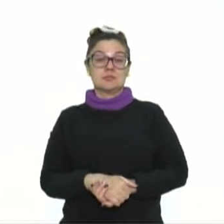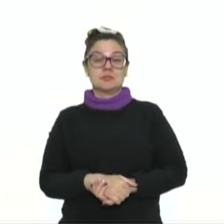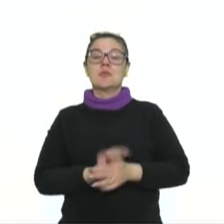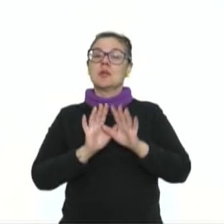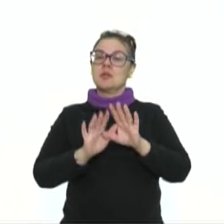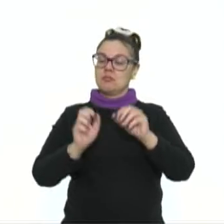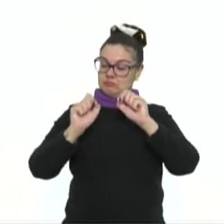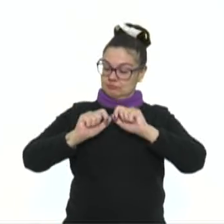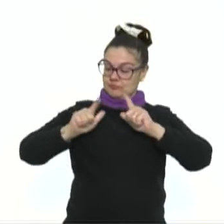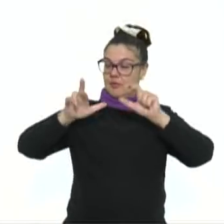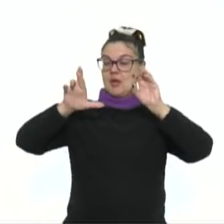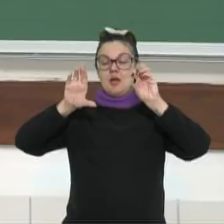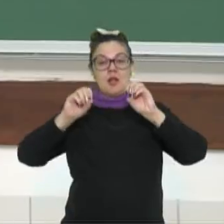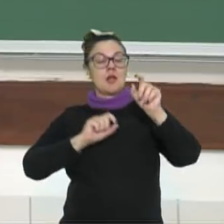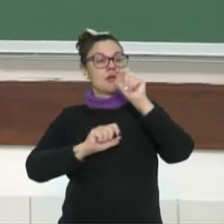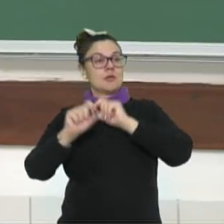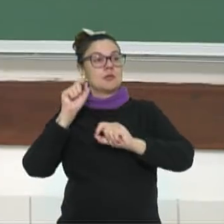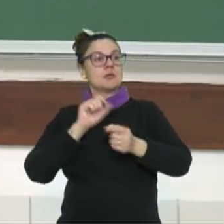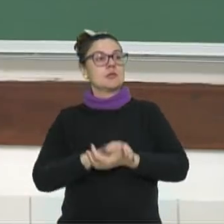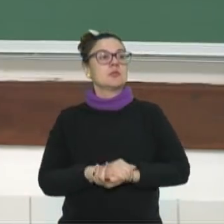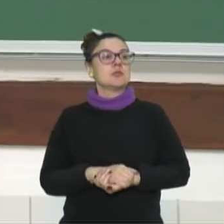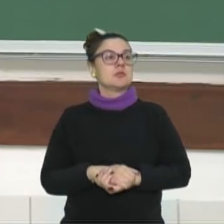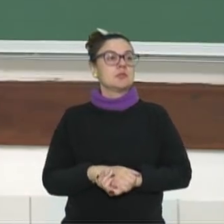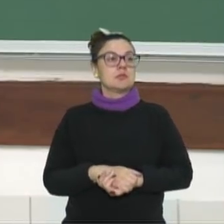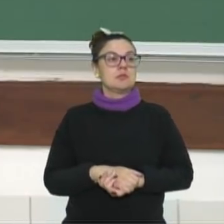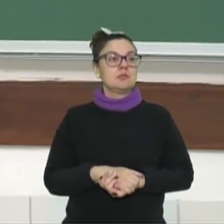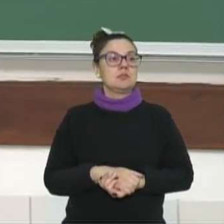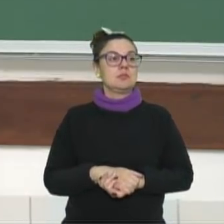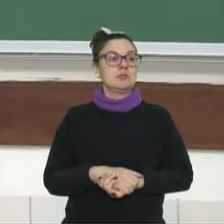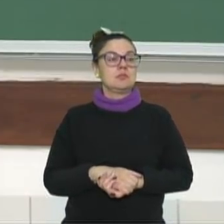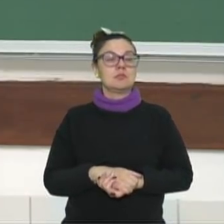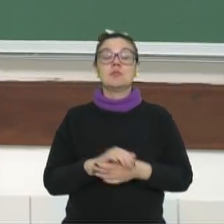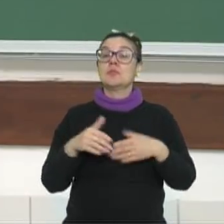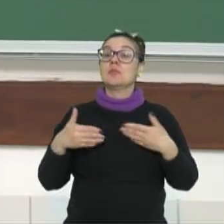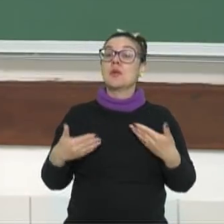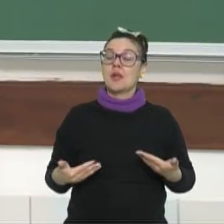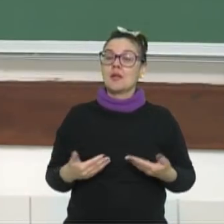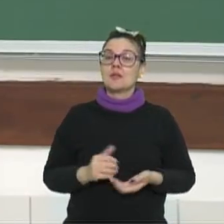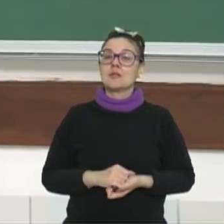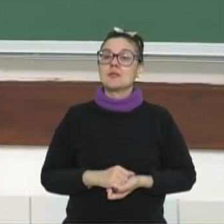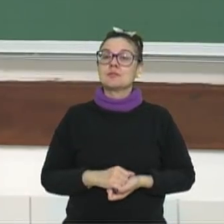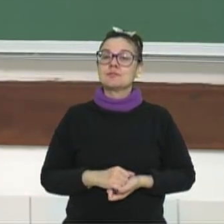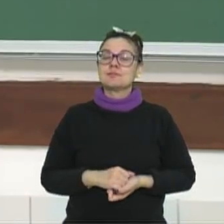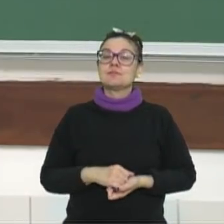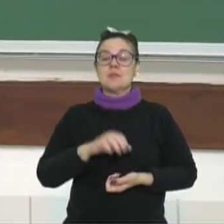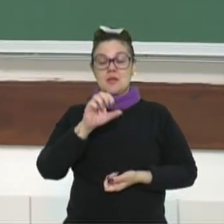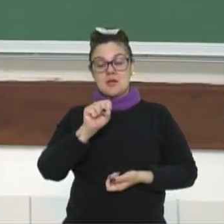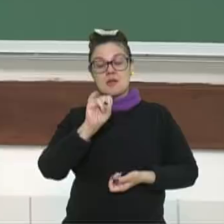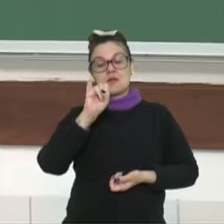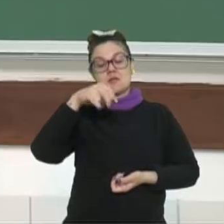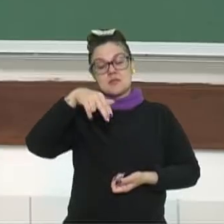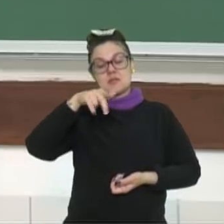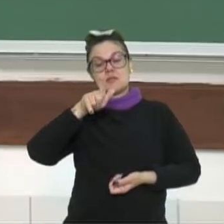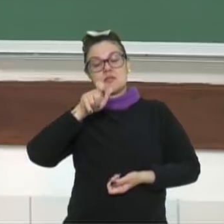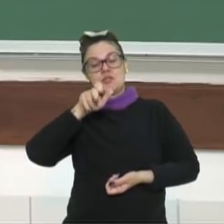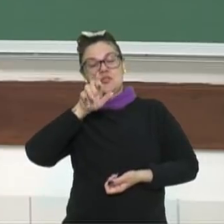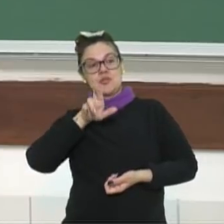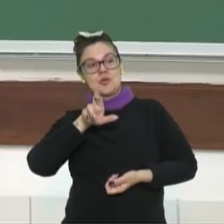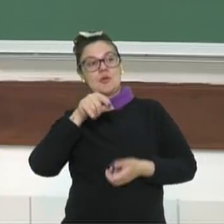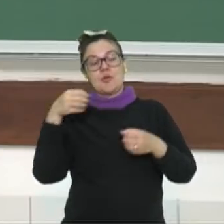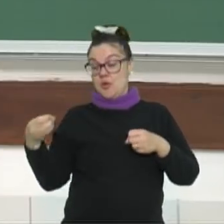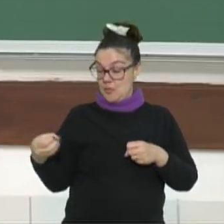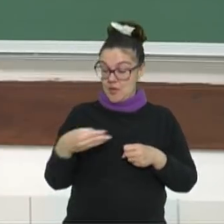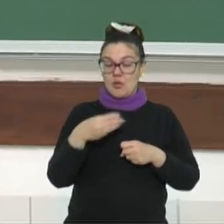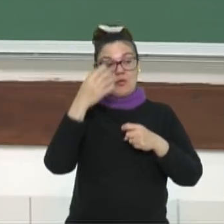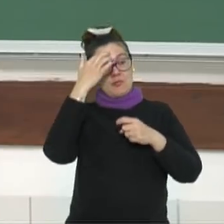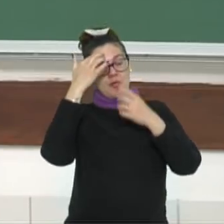obviamente, aqui, o que fica claro para a gente, ou pelo menos para mim, que talvez fique para você, é que o Peter Singer está propondo aqui uma nova